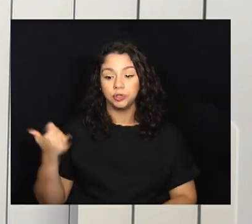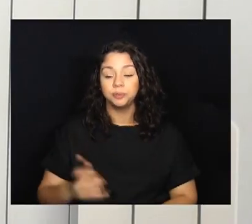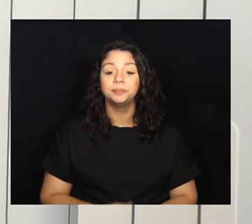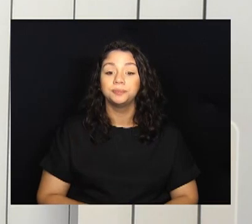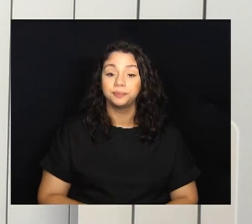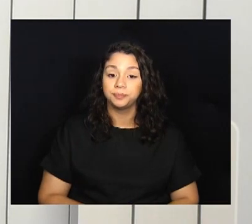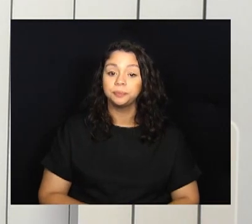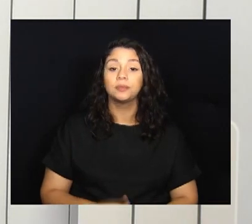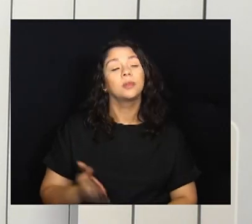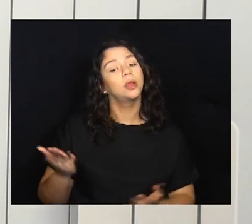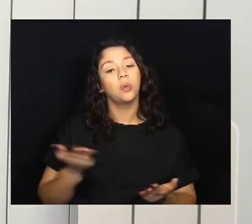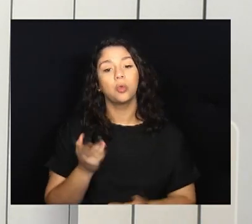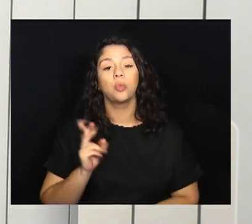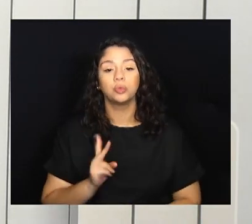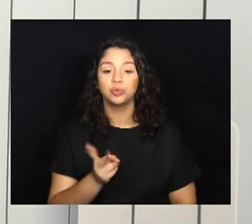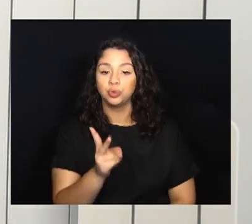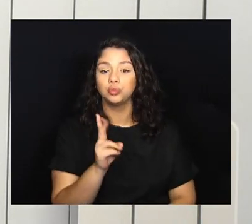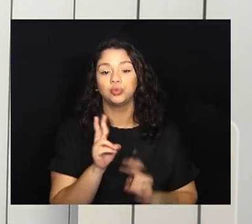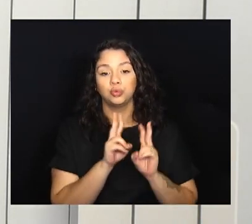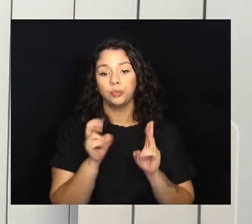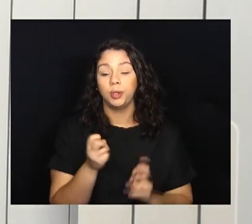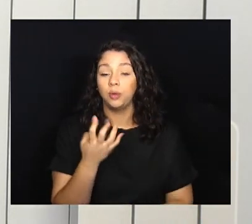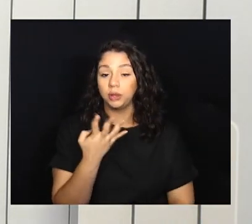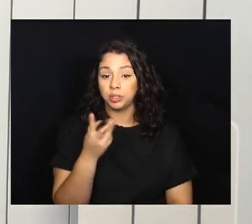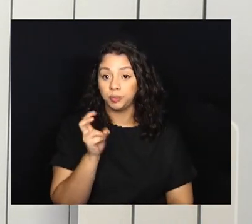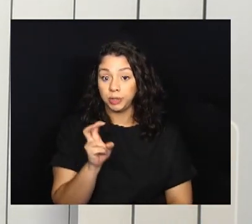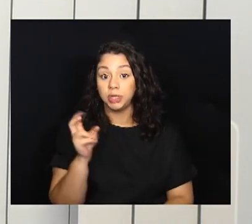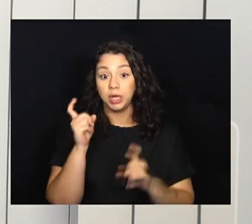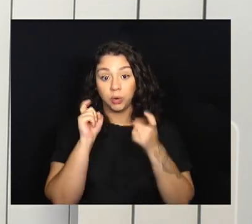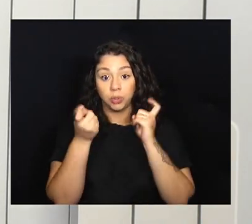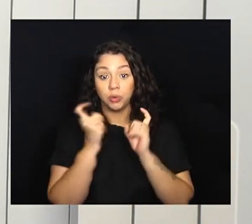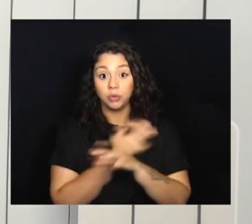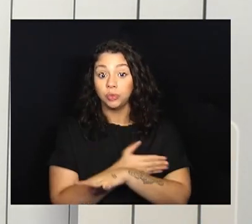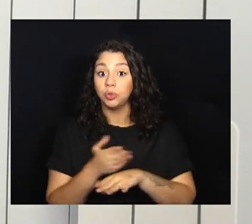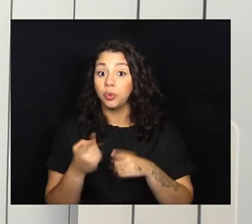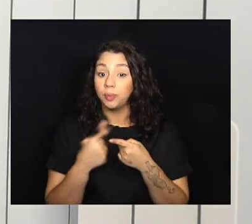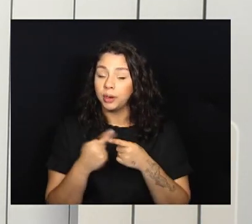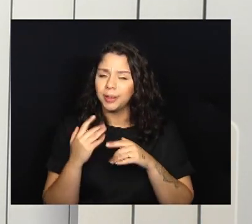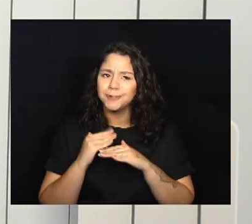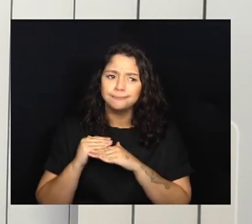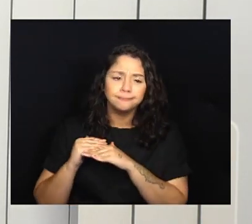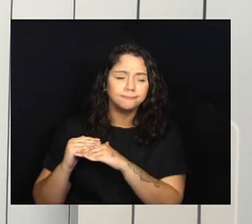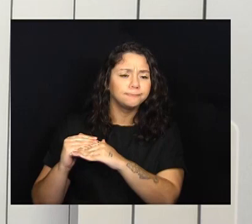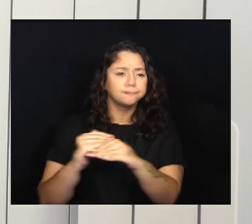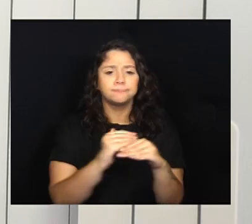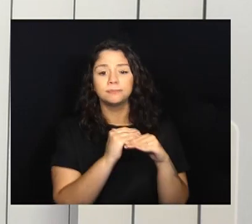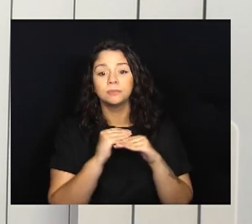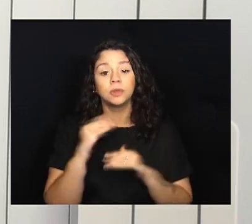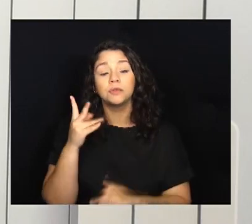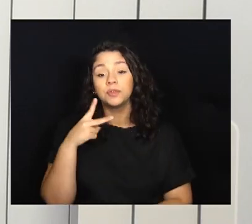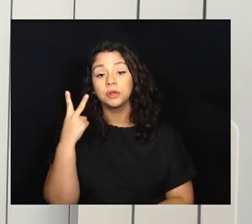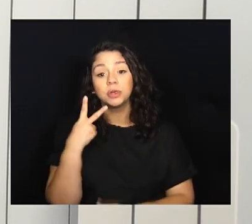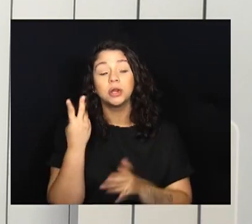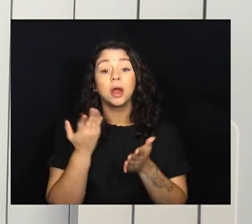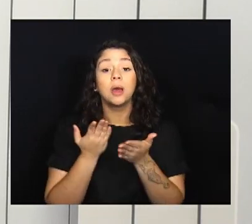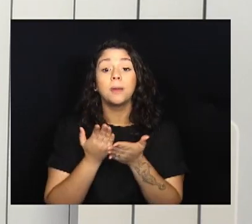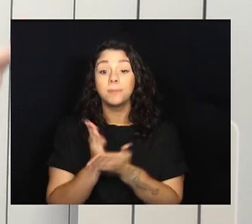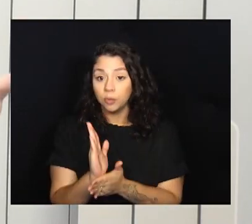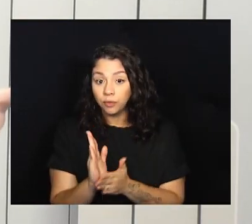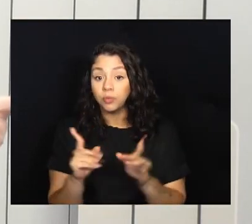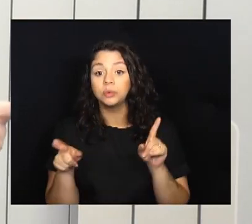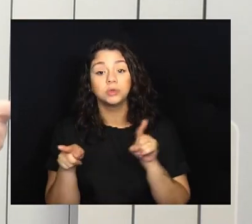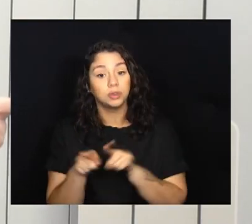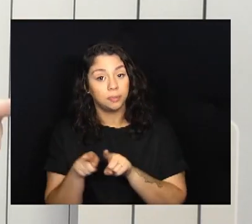A gente segue na 45ª reunião ordinária porque, por unanimidade, os vereadores aprovaram também